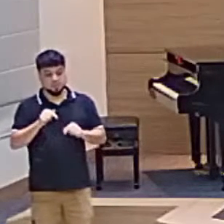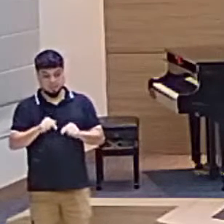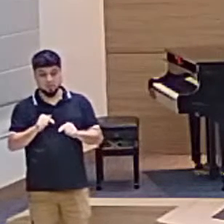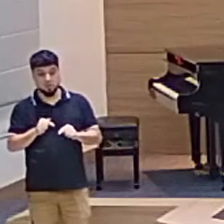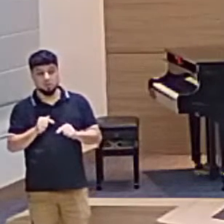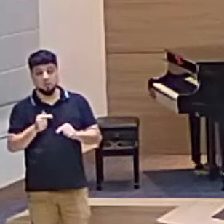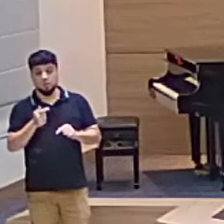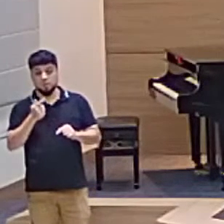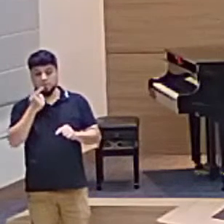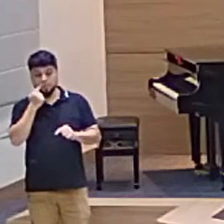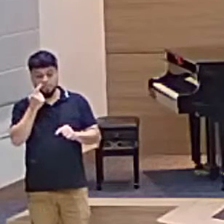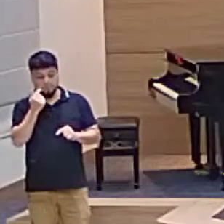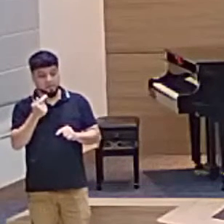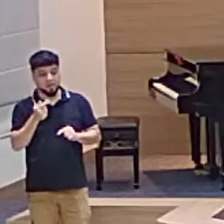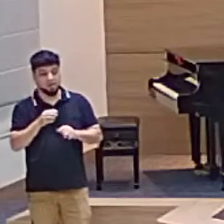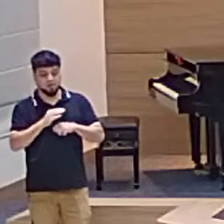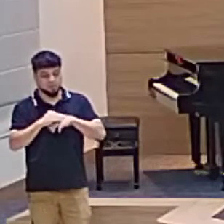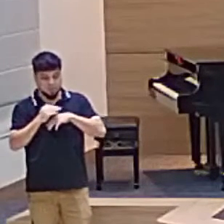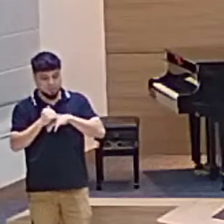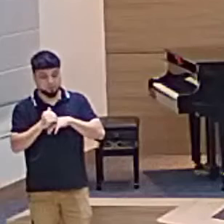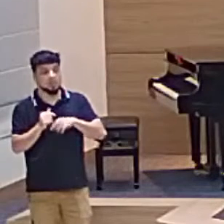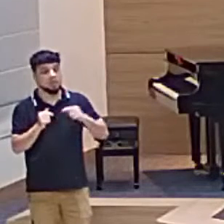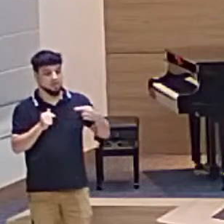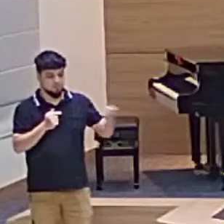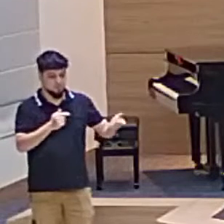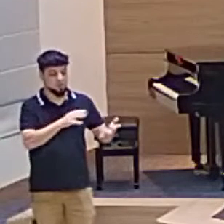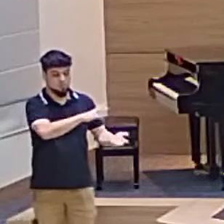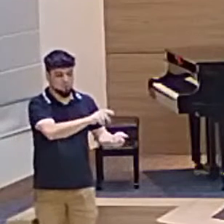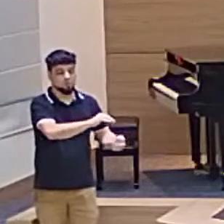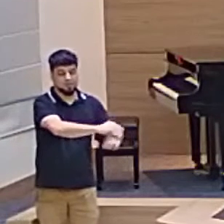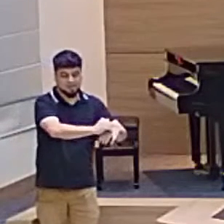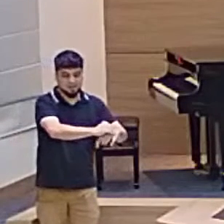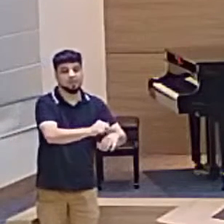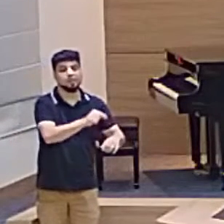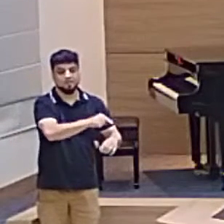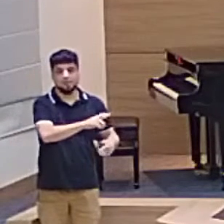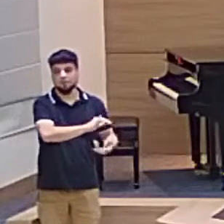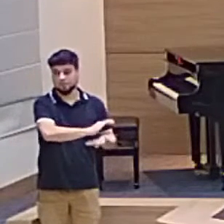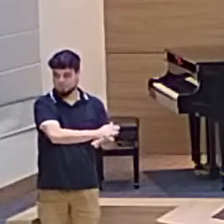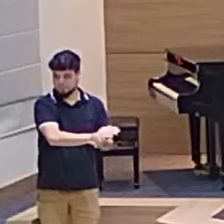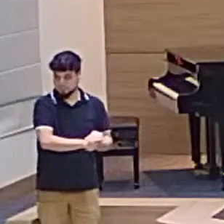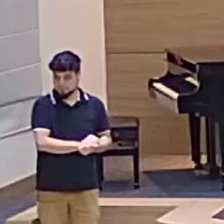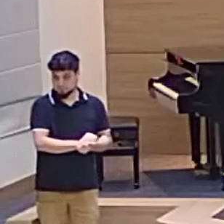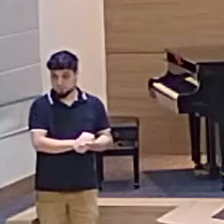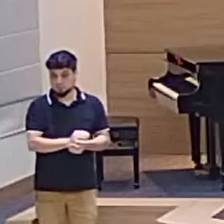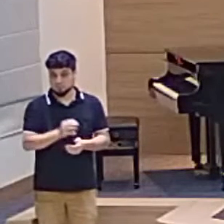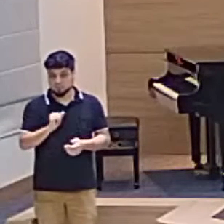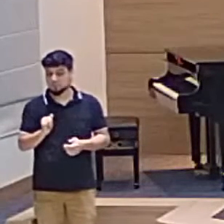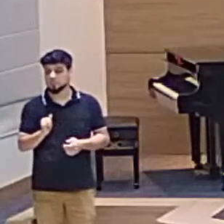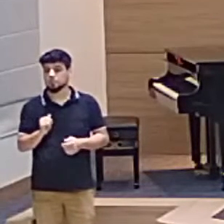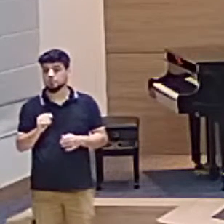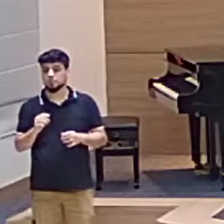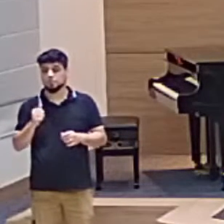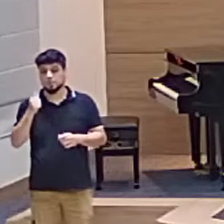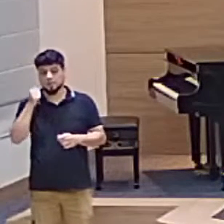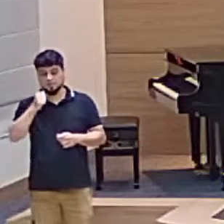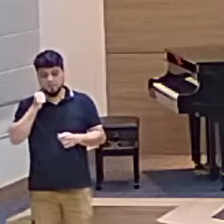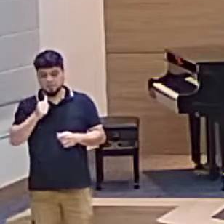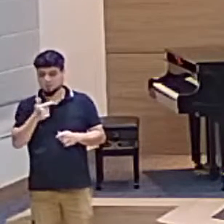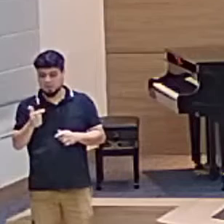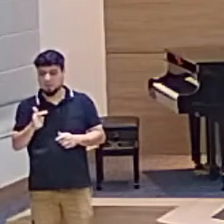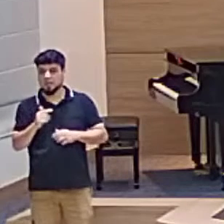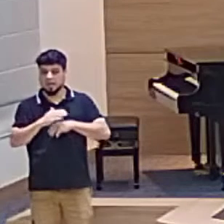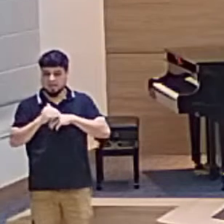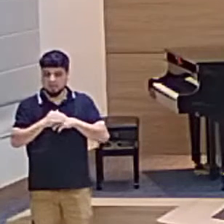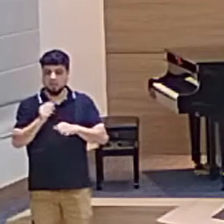demonstrar a festa em normalmente com segundas intenções o seu menino não tem afeto do pai o abraço do pai o beijo do pai o carinho do